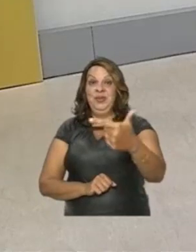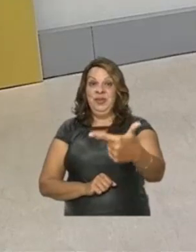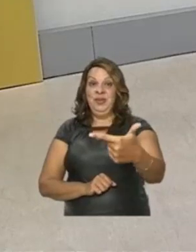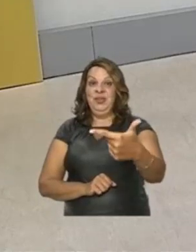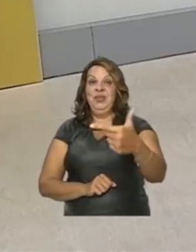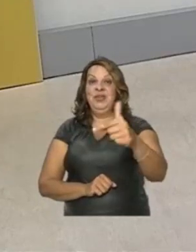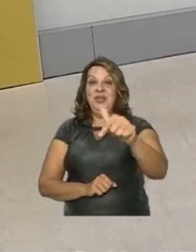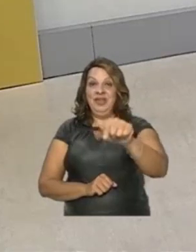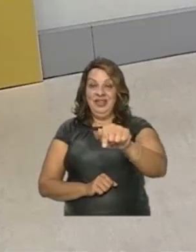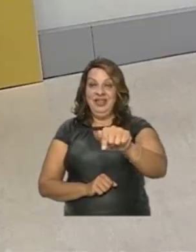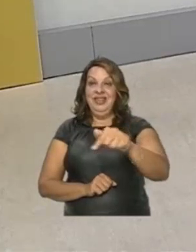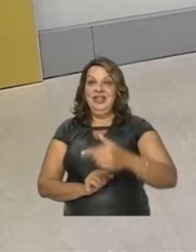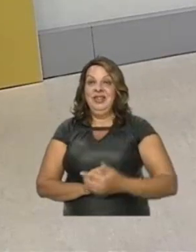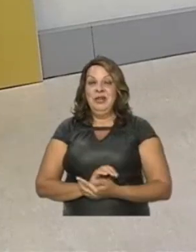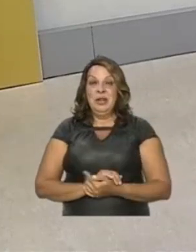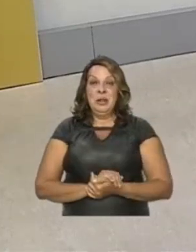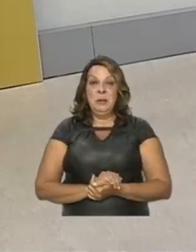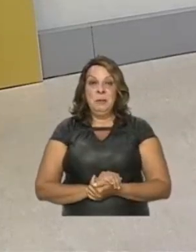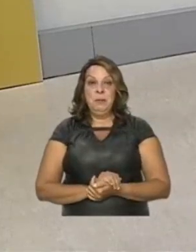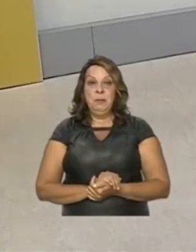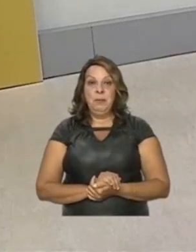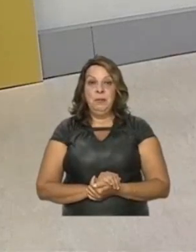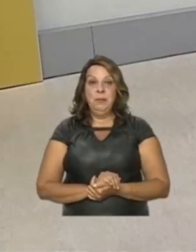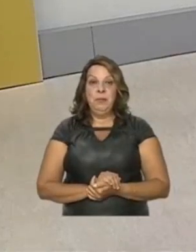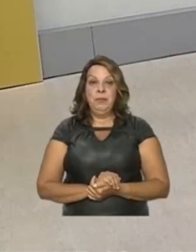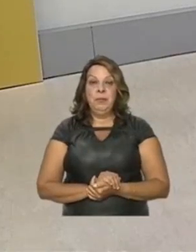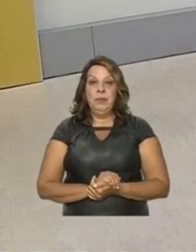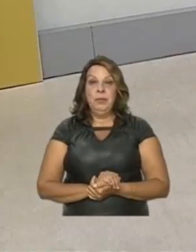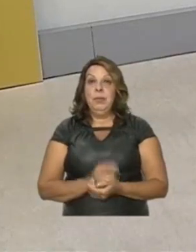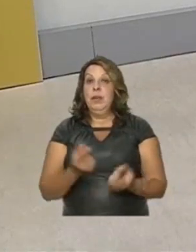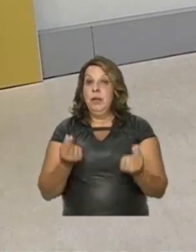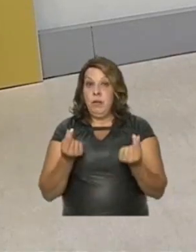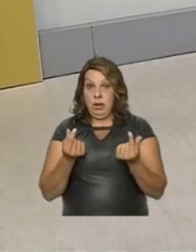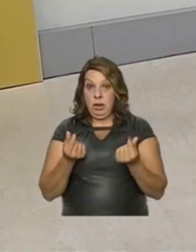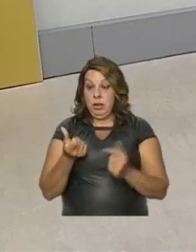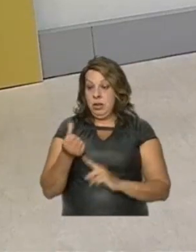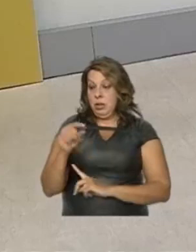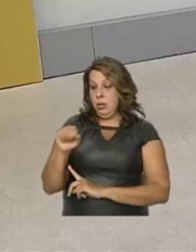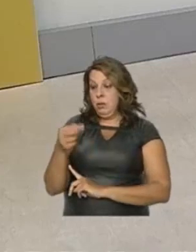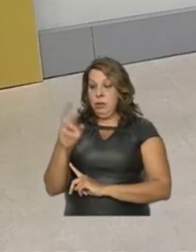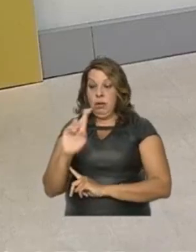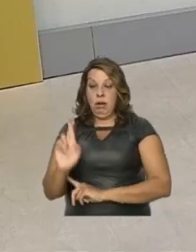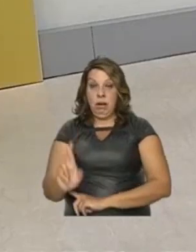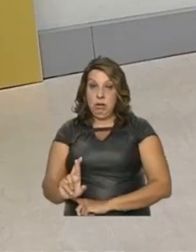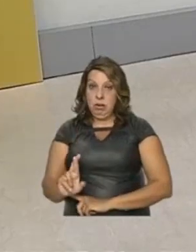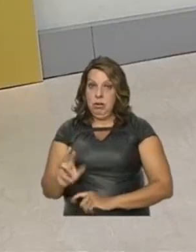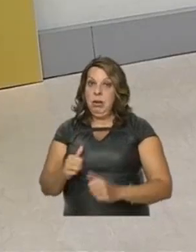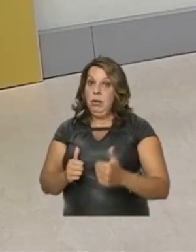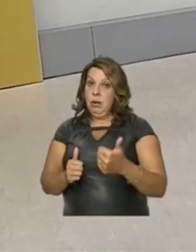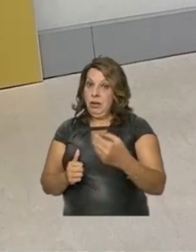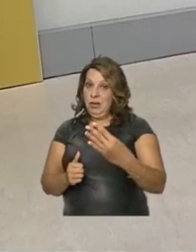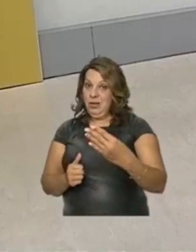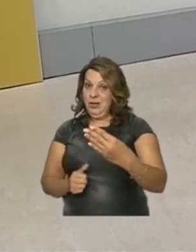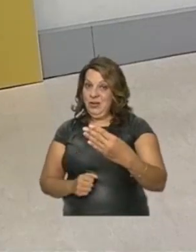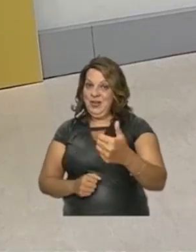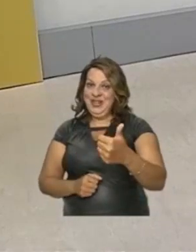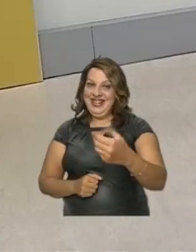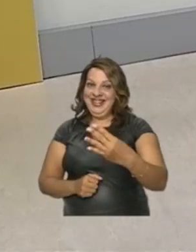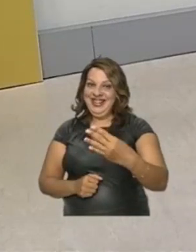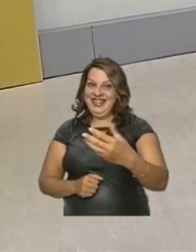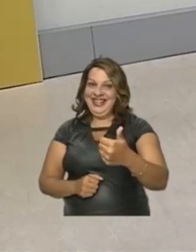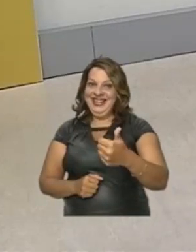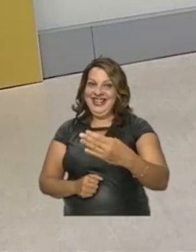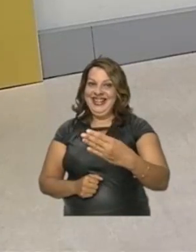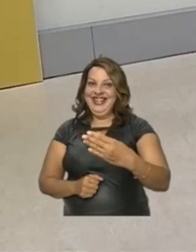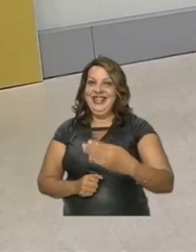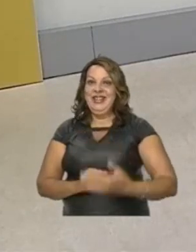27, 27. 27, valendo R$6.000, eu anuncio 14, 14, 14 é a